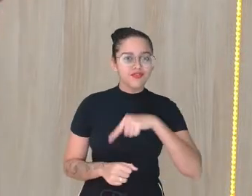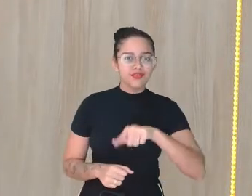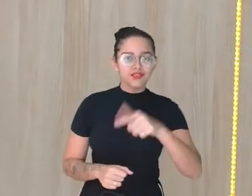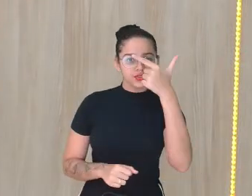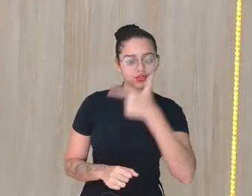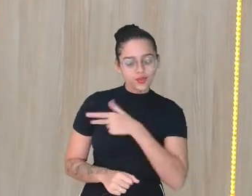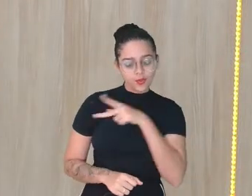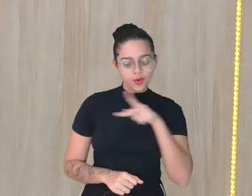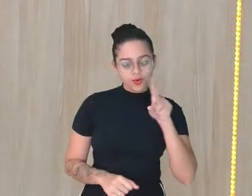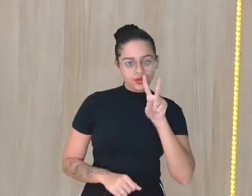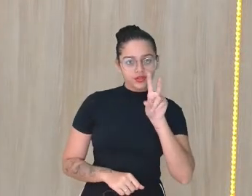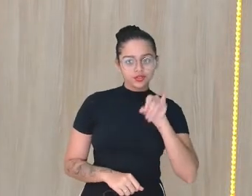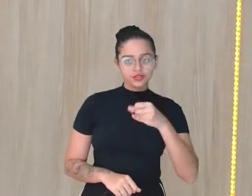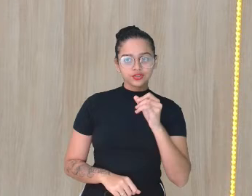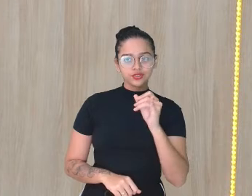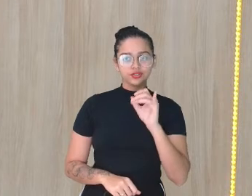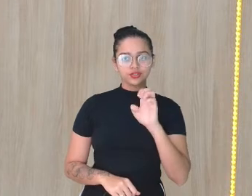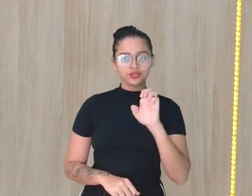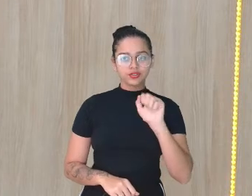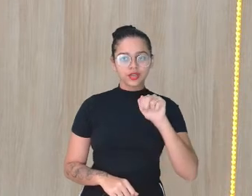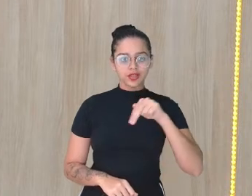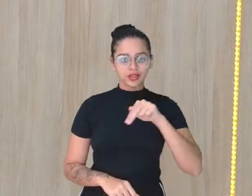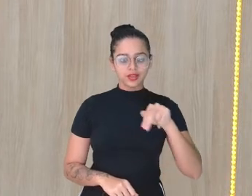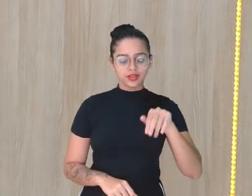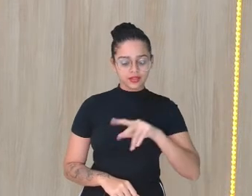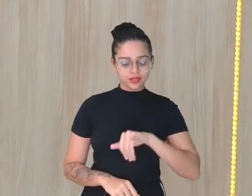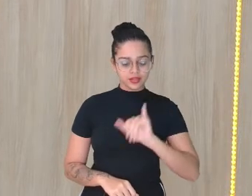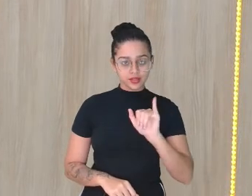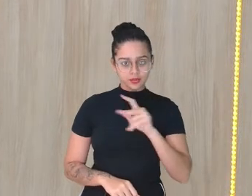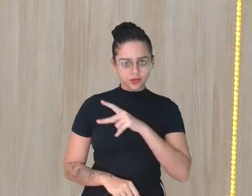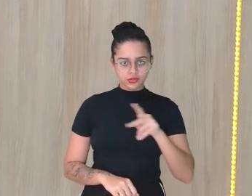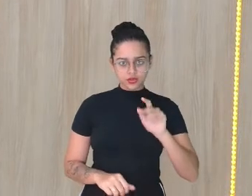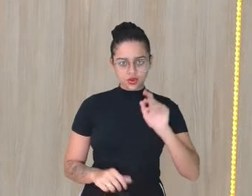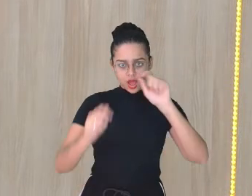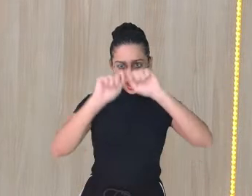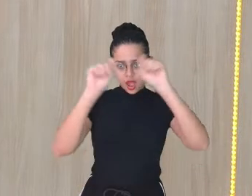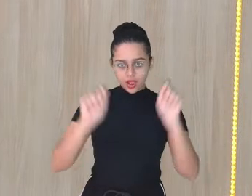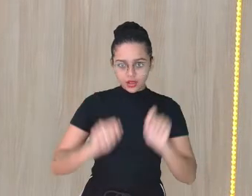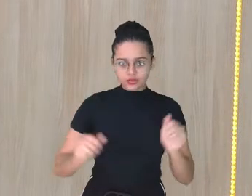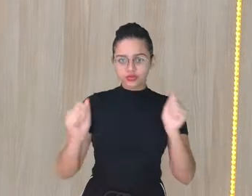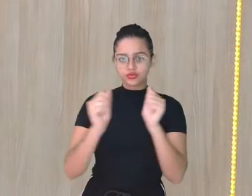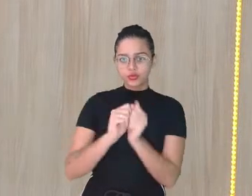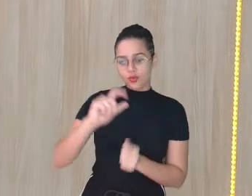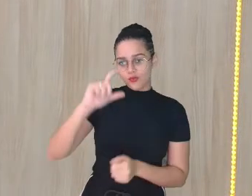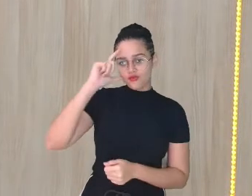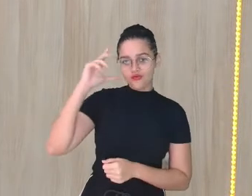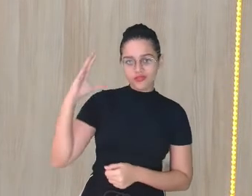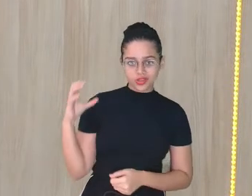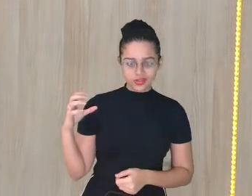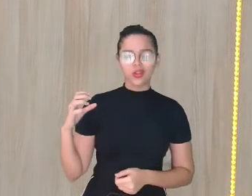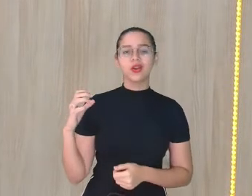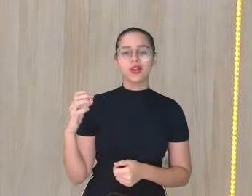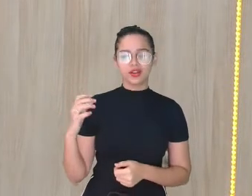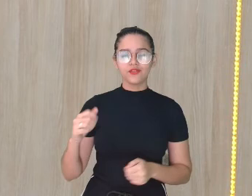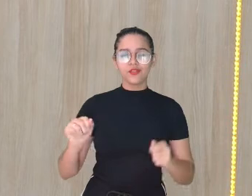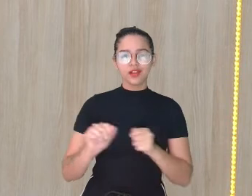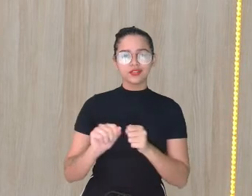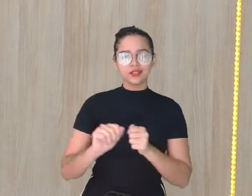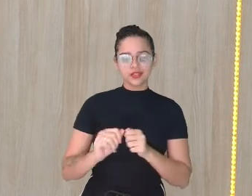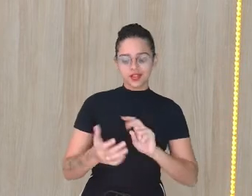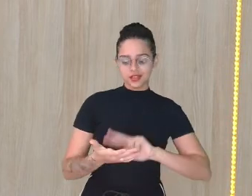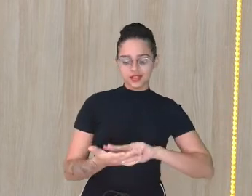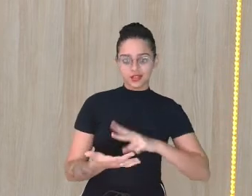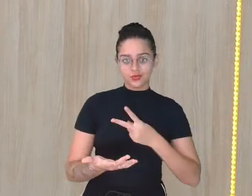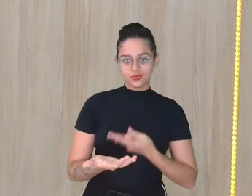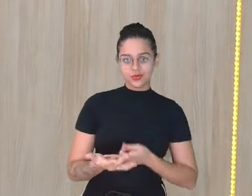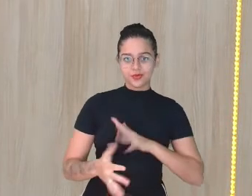Eu sou a professora Dini, professora de arte de vocês, e estou aqui com a Vitória, né? Fazendo a tradução